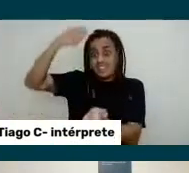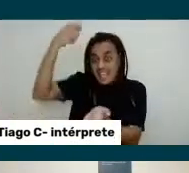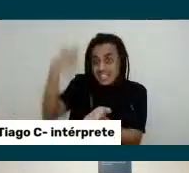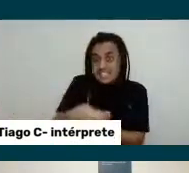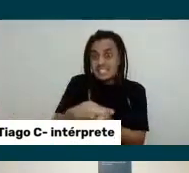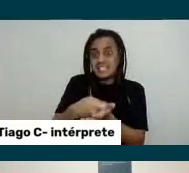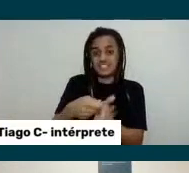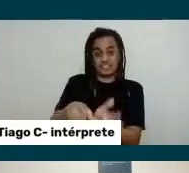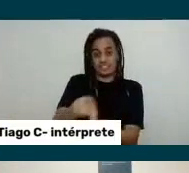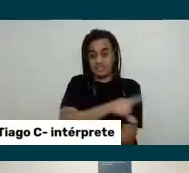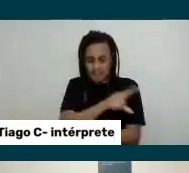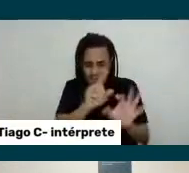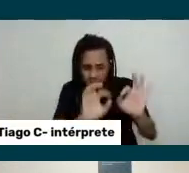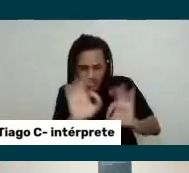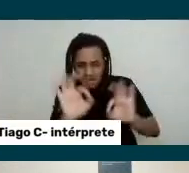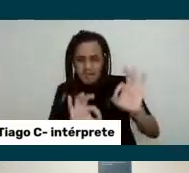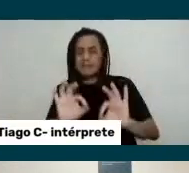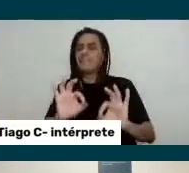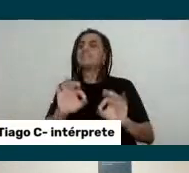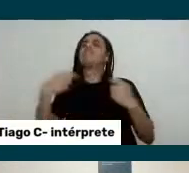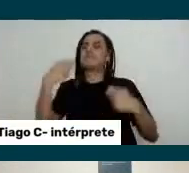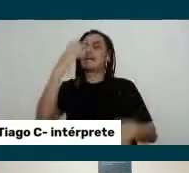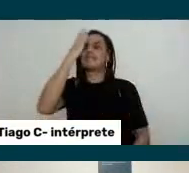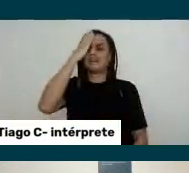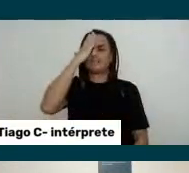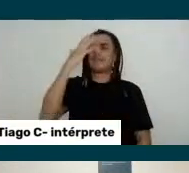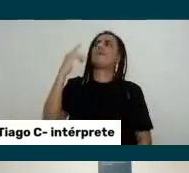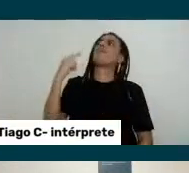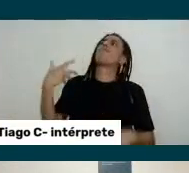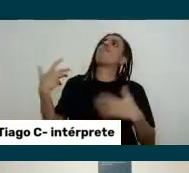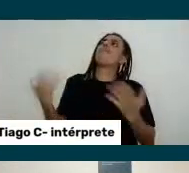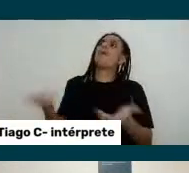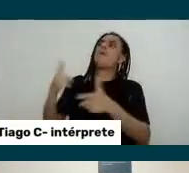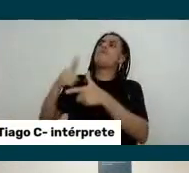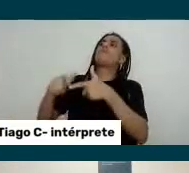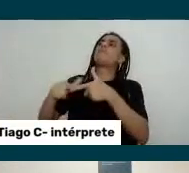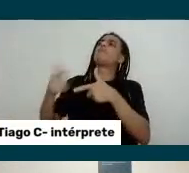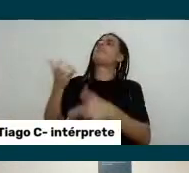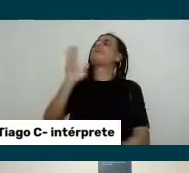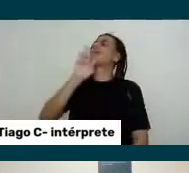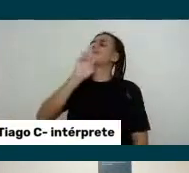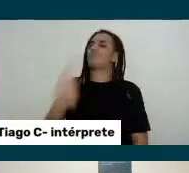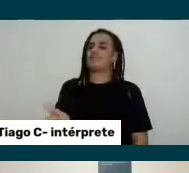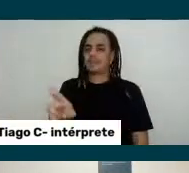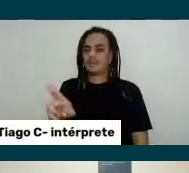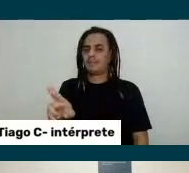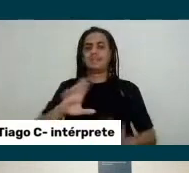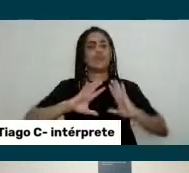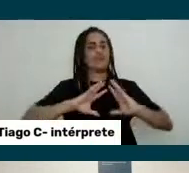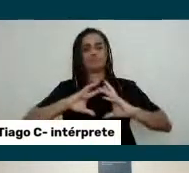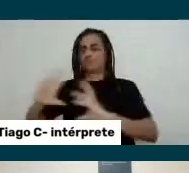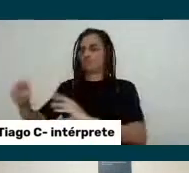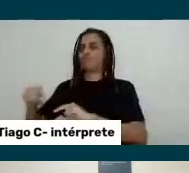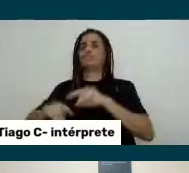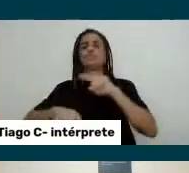falando anteriormente. Qual é o problema que eu quero responder? Provavelmente, e aliás, para todos os produtos digitais, isso é um número. Tem que ter